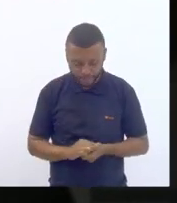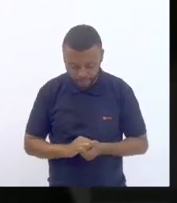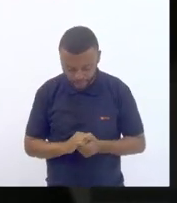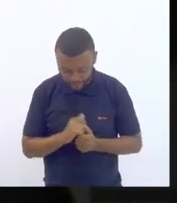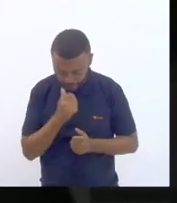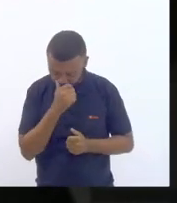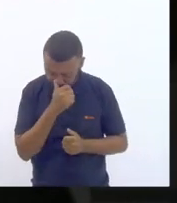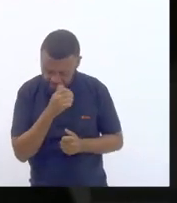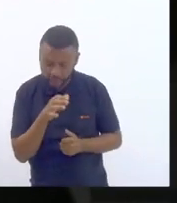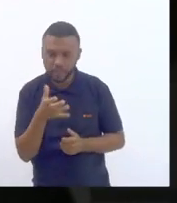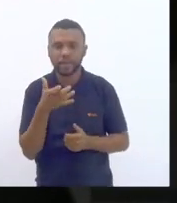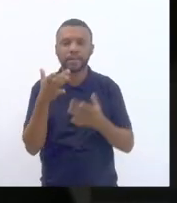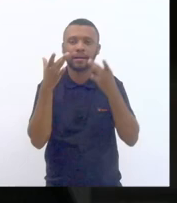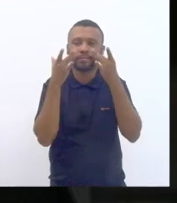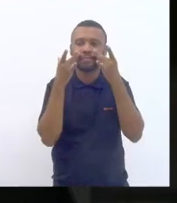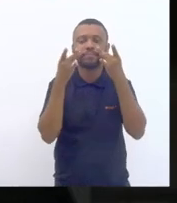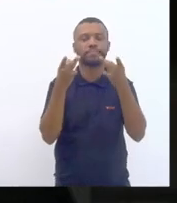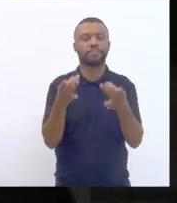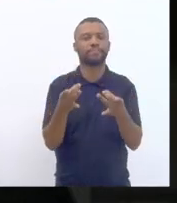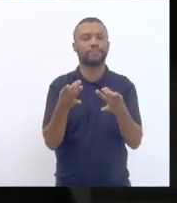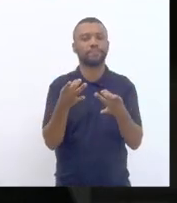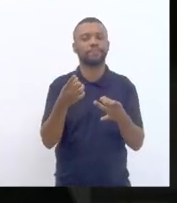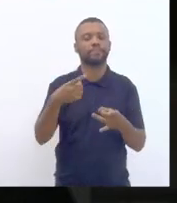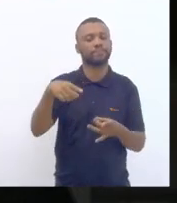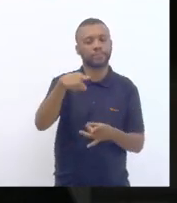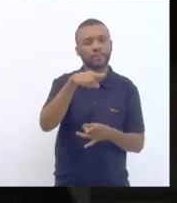eu queria chamar